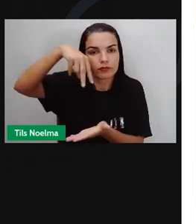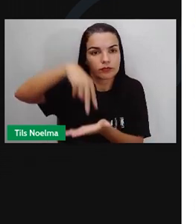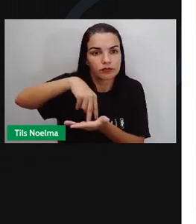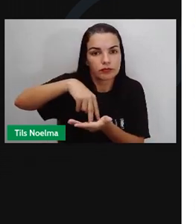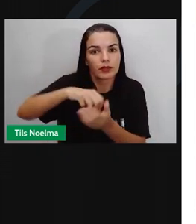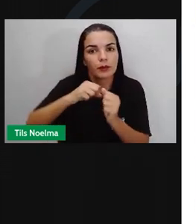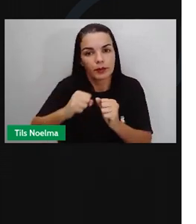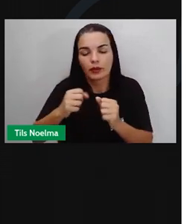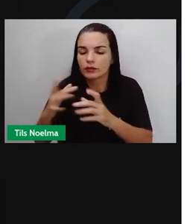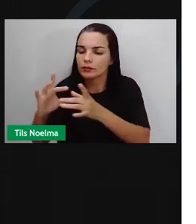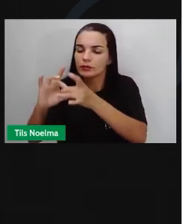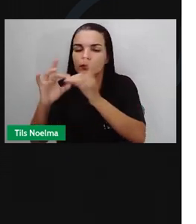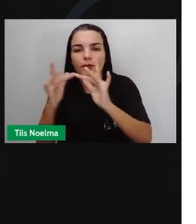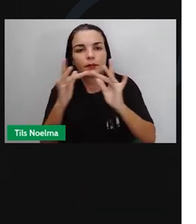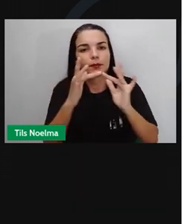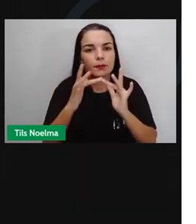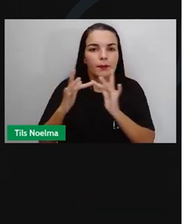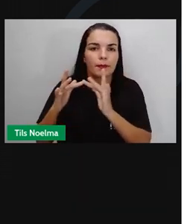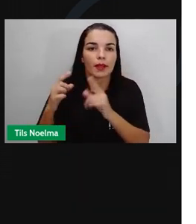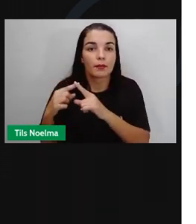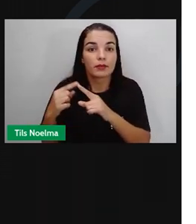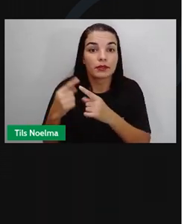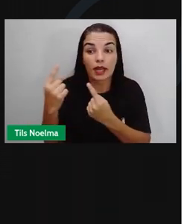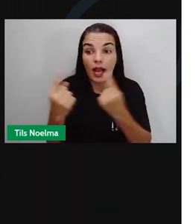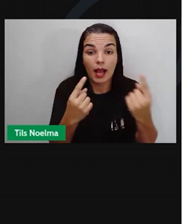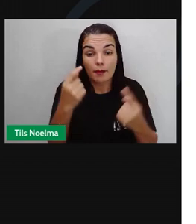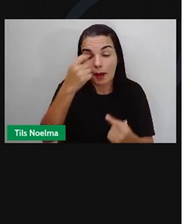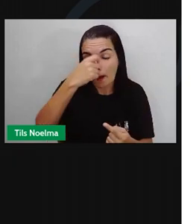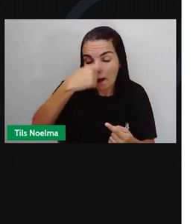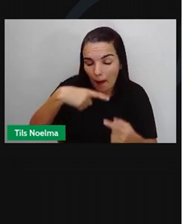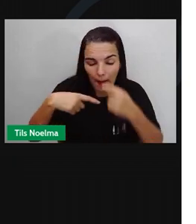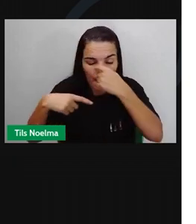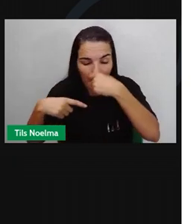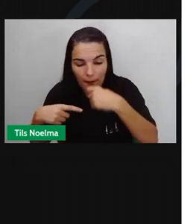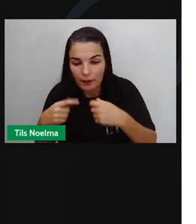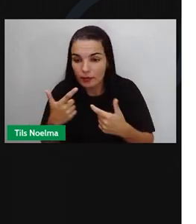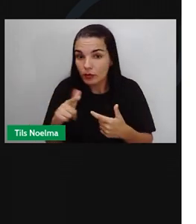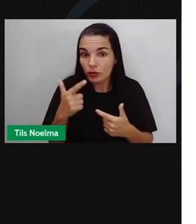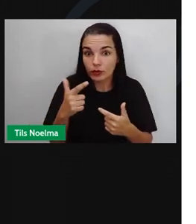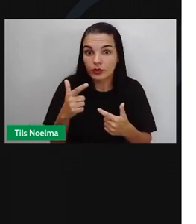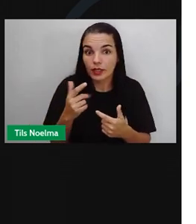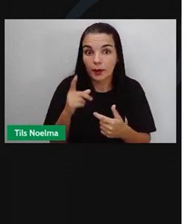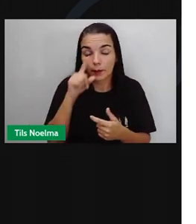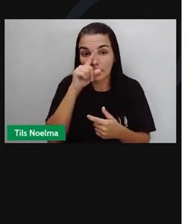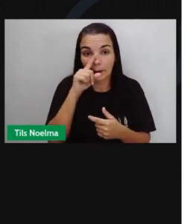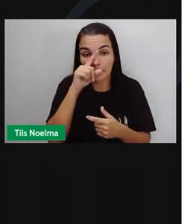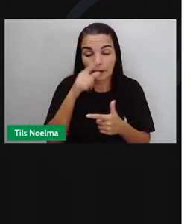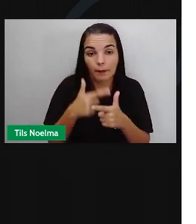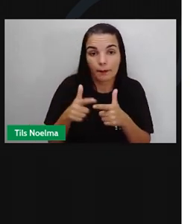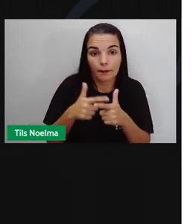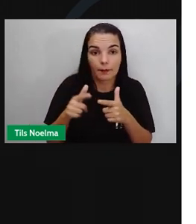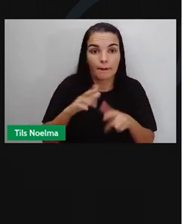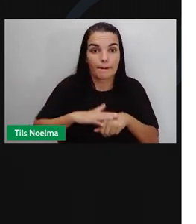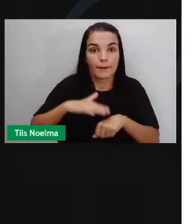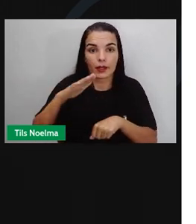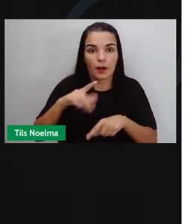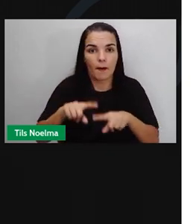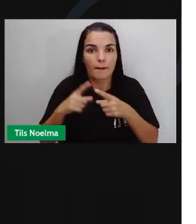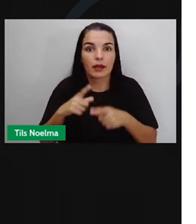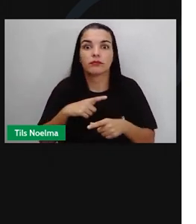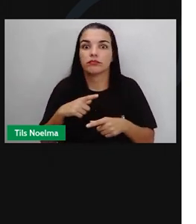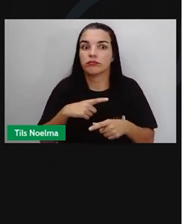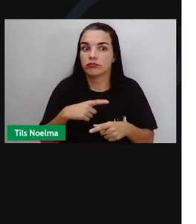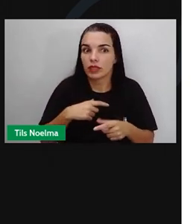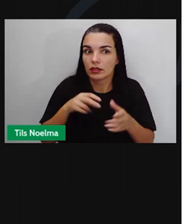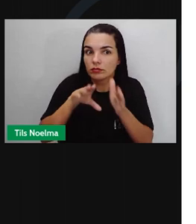outros potenciais infecções é por isso que a maioria das doenças geralmente não causam danos muito sérios é mas existem agentes